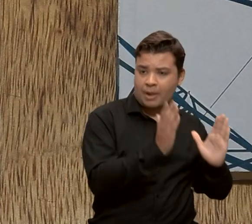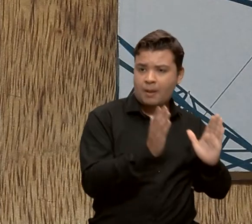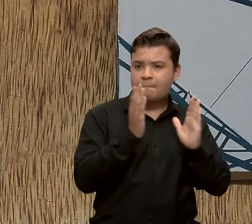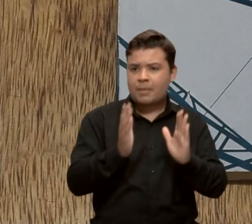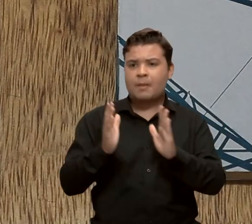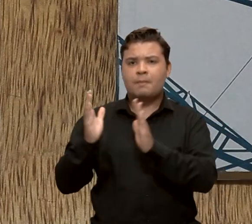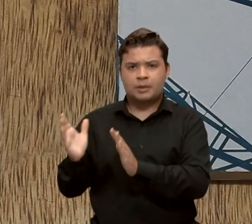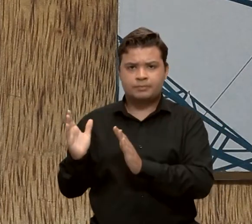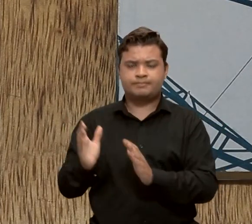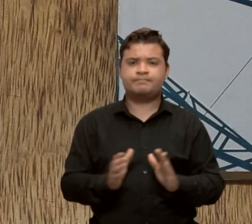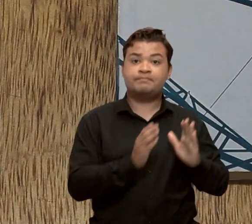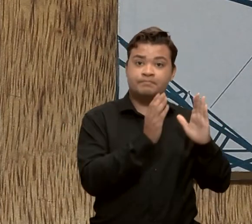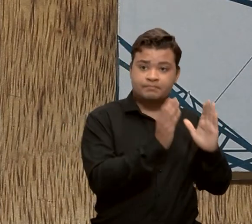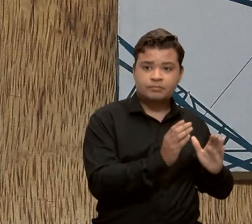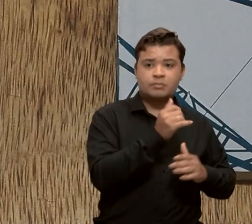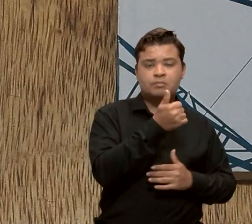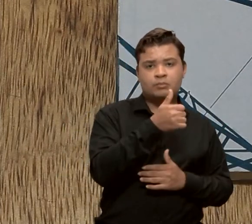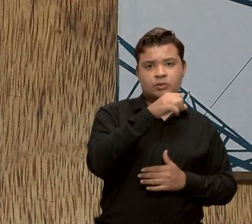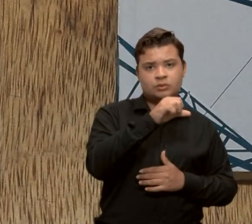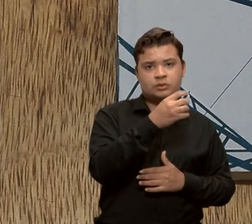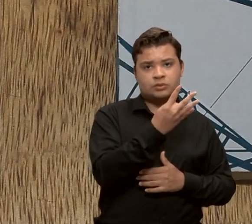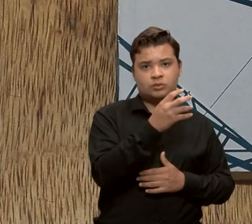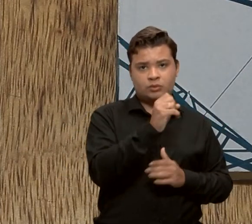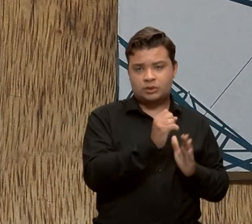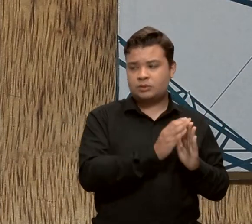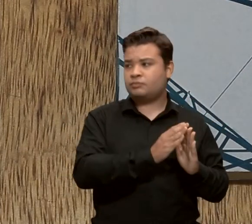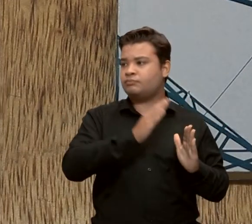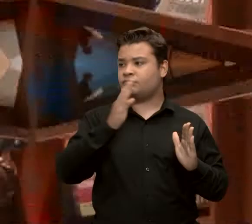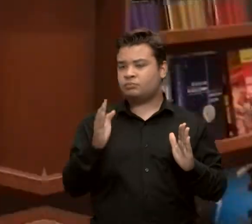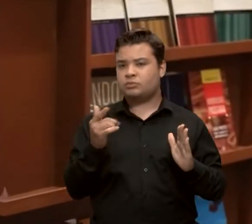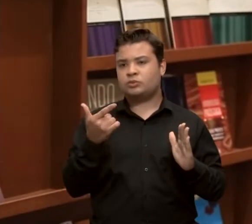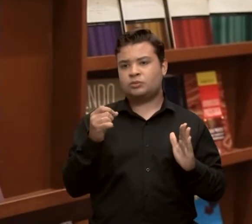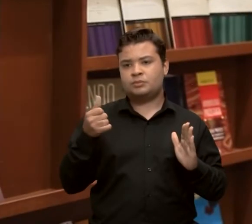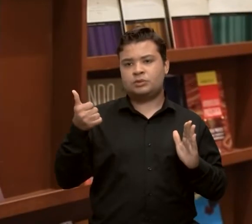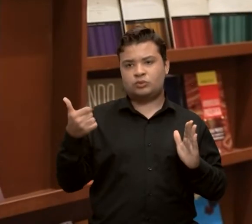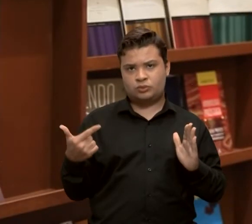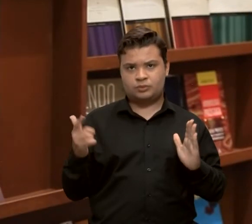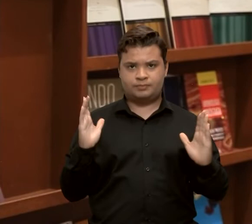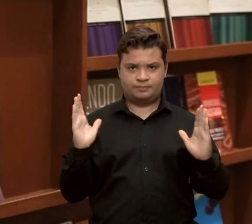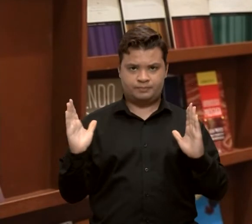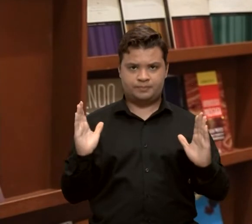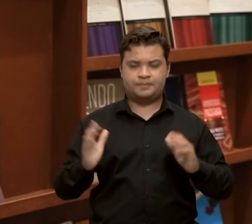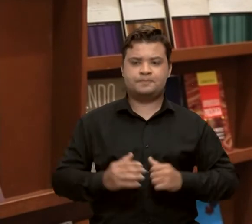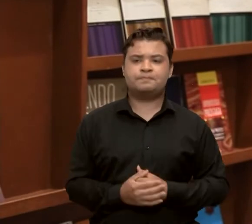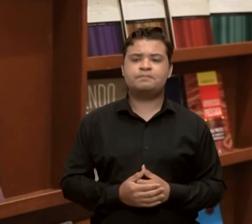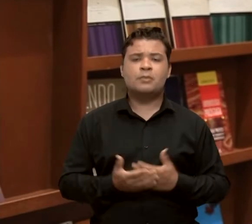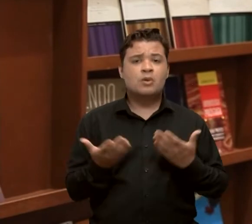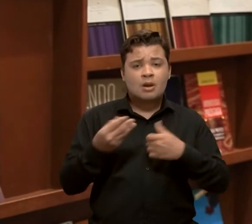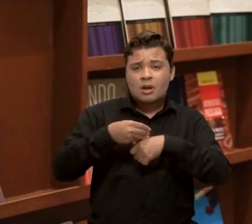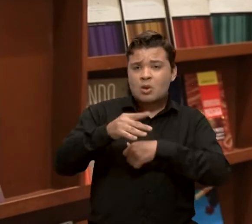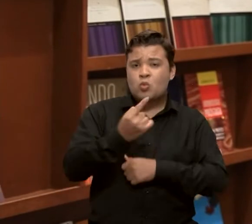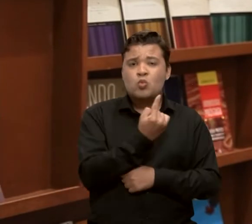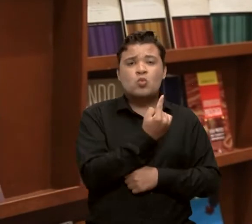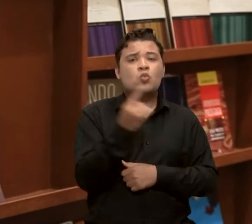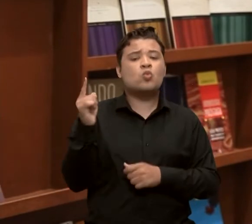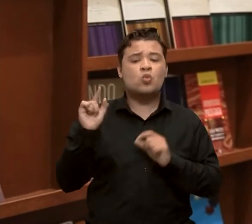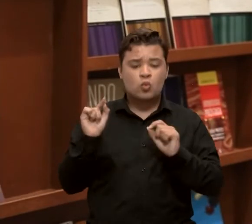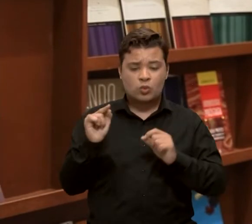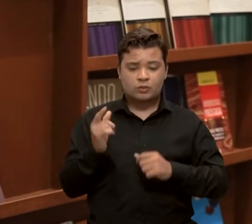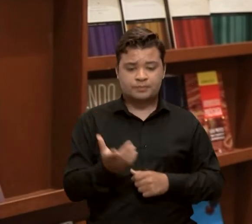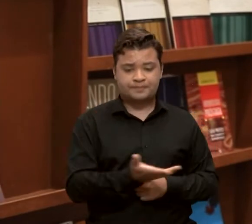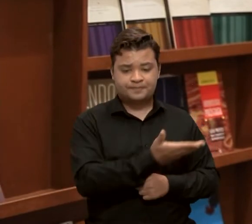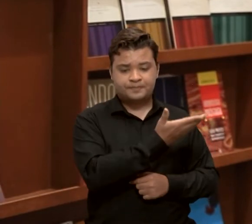entre 1948 e 2012. A última indicação de hoje é a formação de um